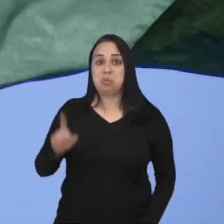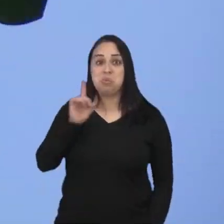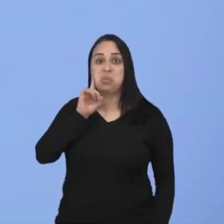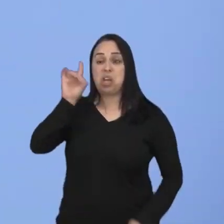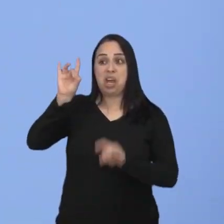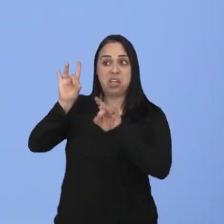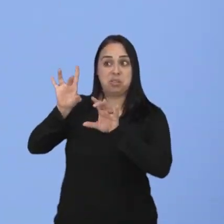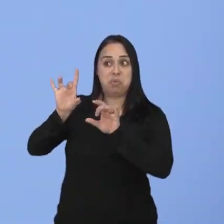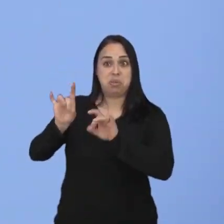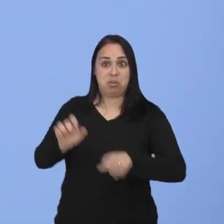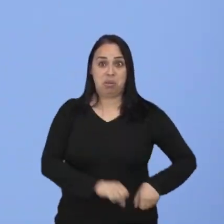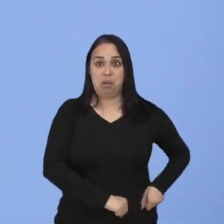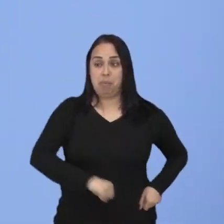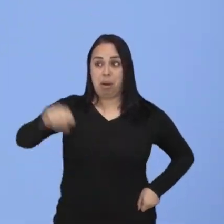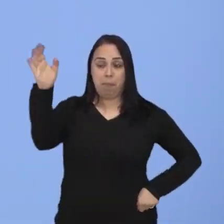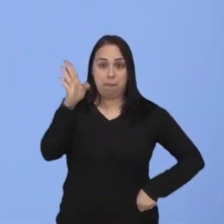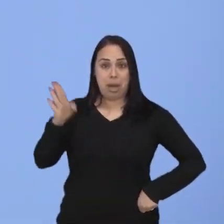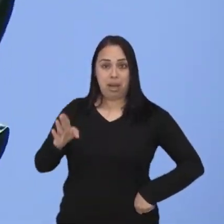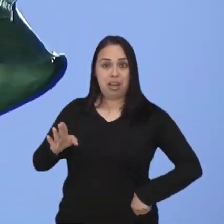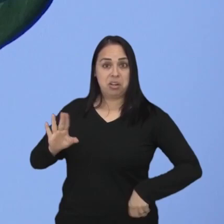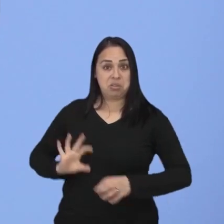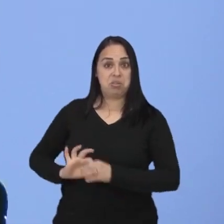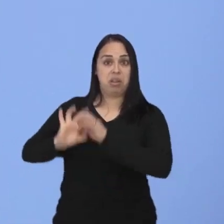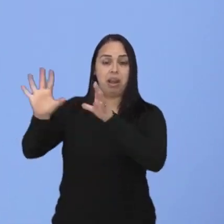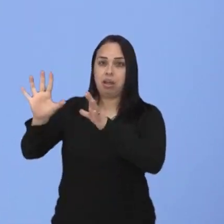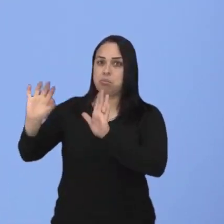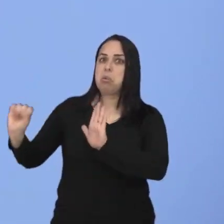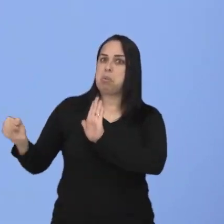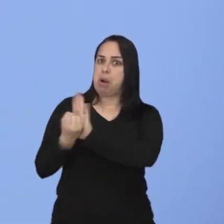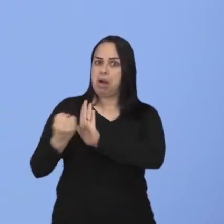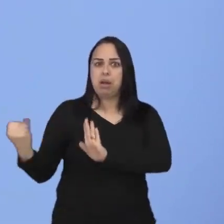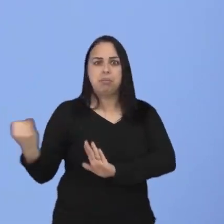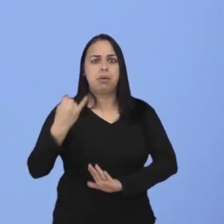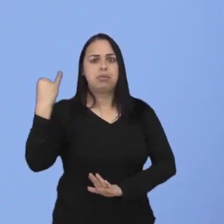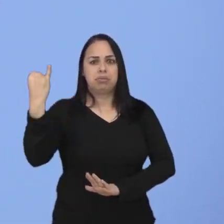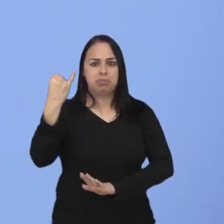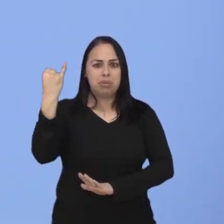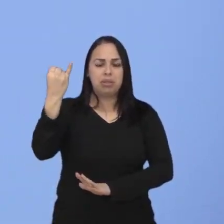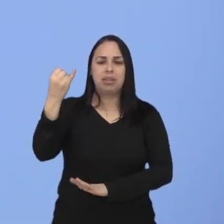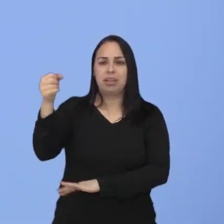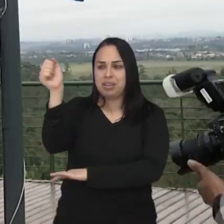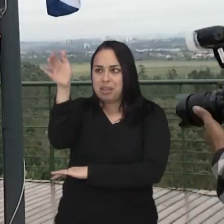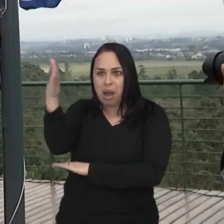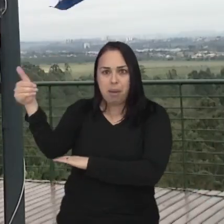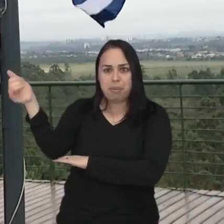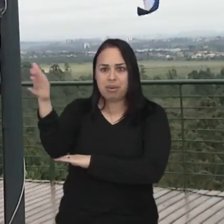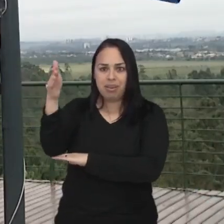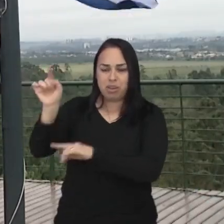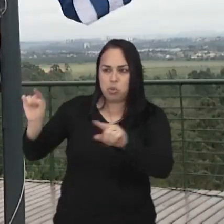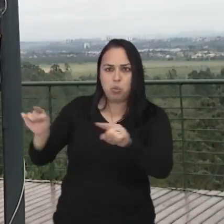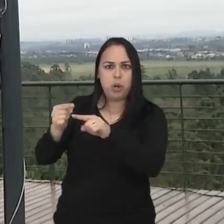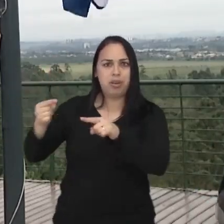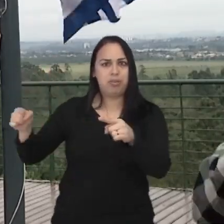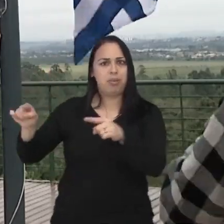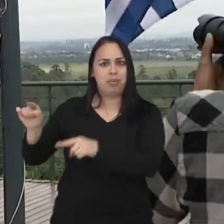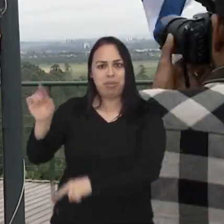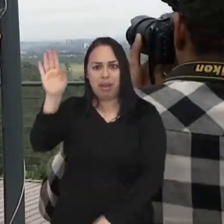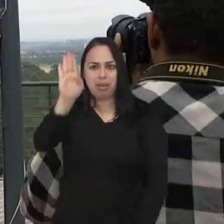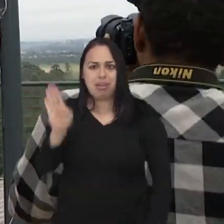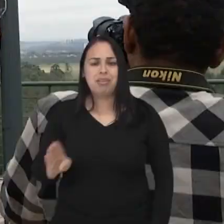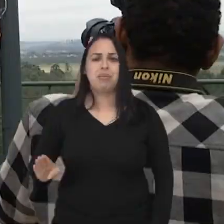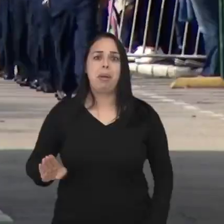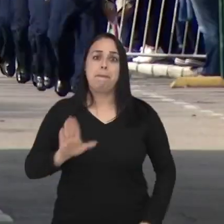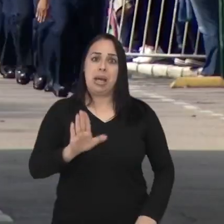Dia da Proclamação da Independência, um marco histórico para o país. Data de conexão com símbolos como a bandeira e o hino